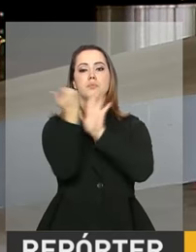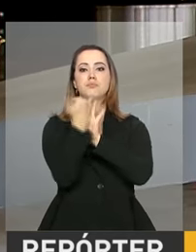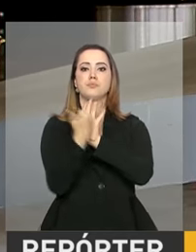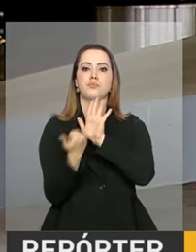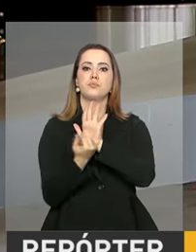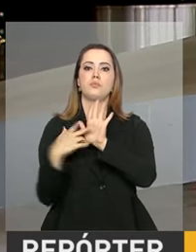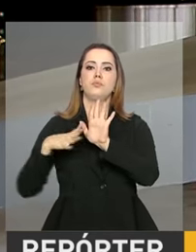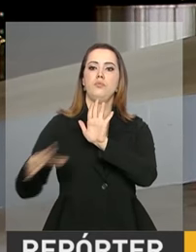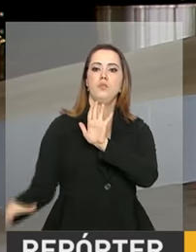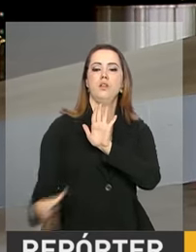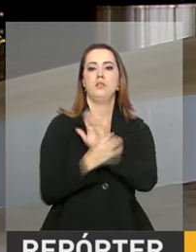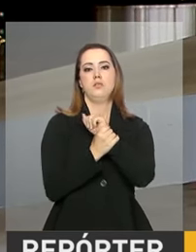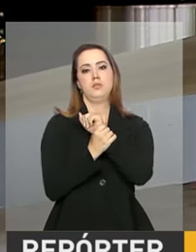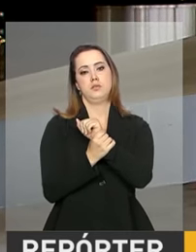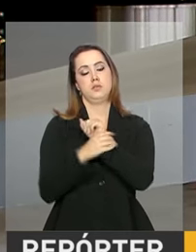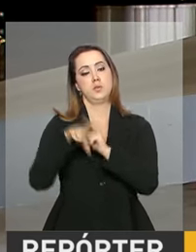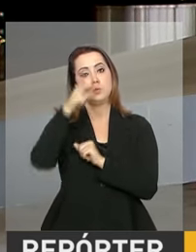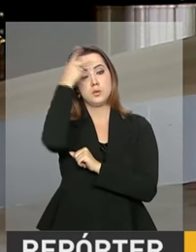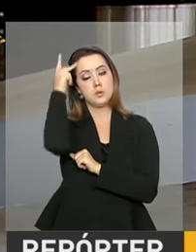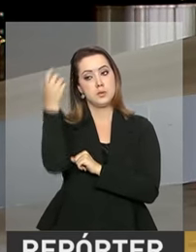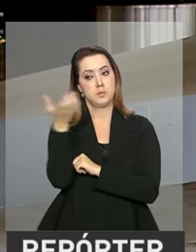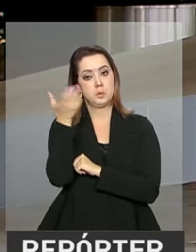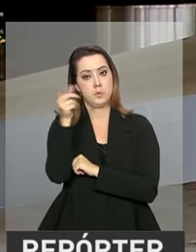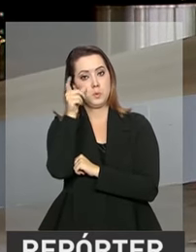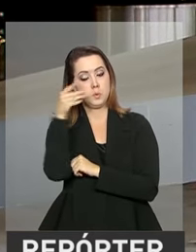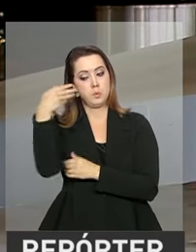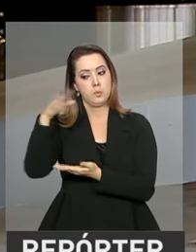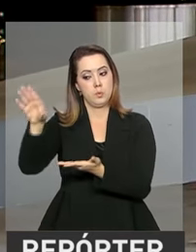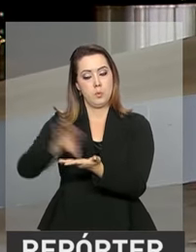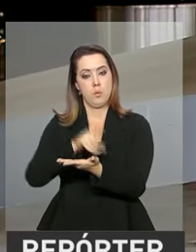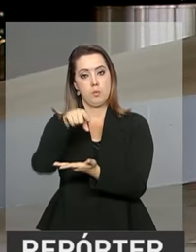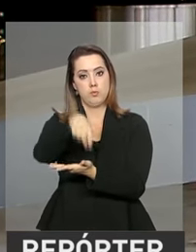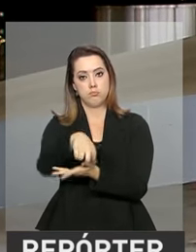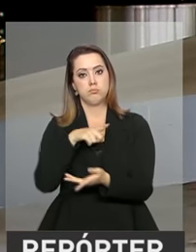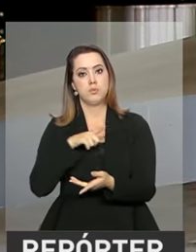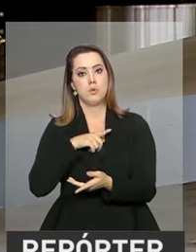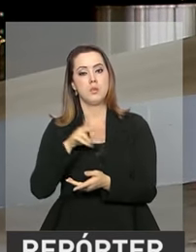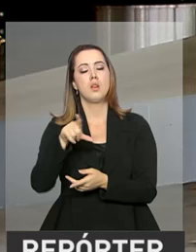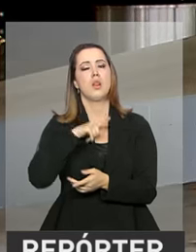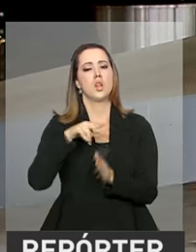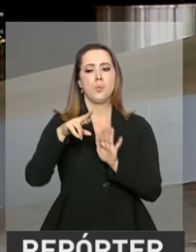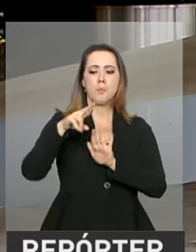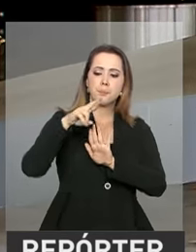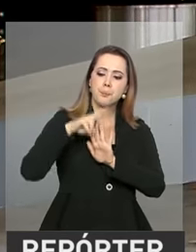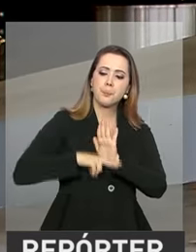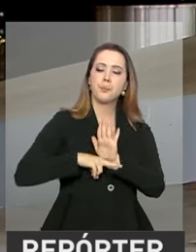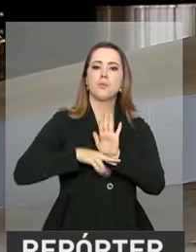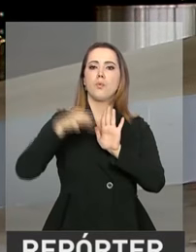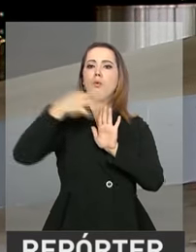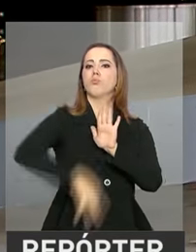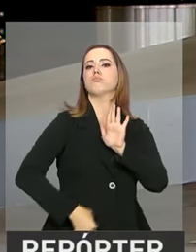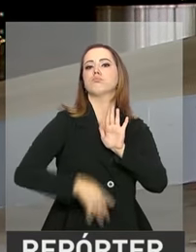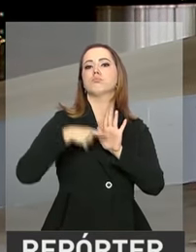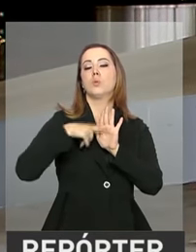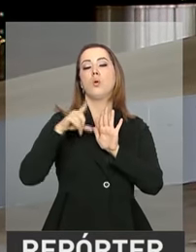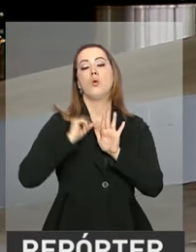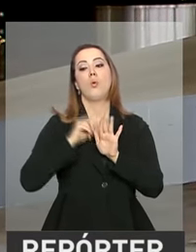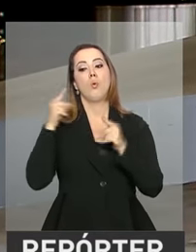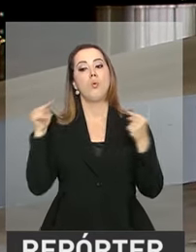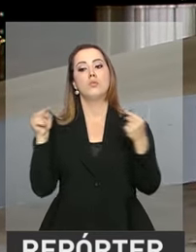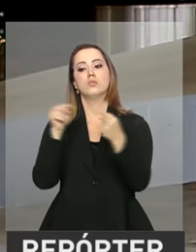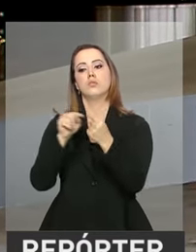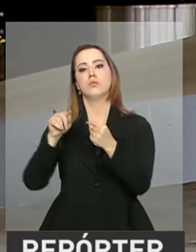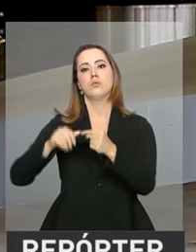e segurança aos investidores, as linhas gerais do programa prevêem maior rigor técnico nas concessões, com foco